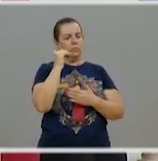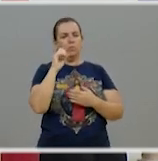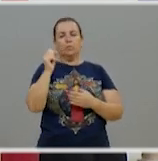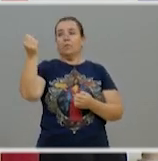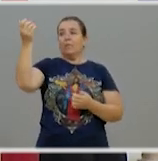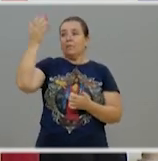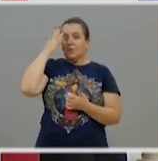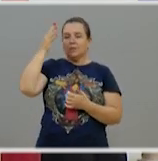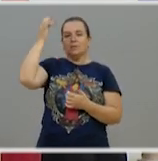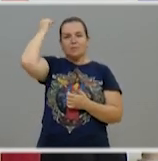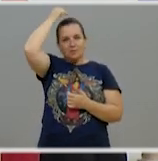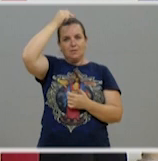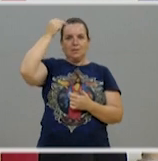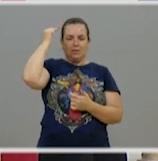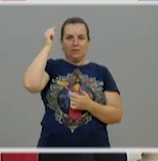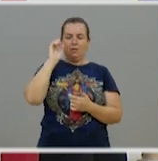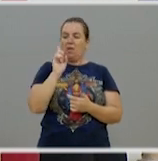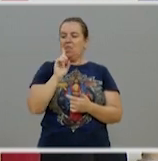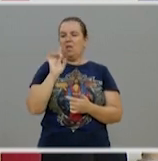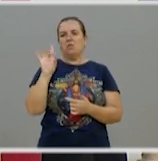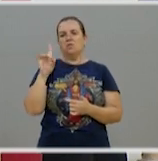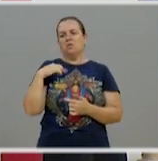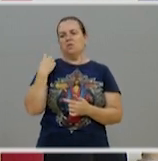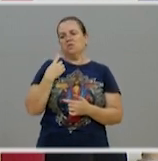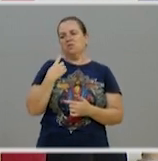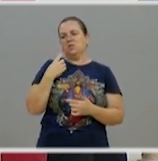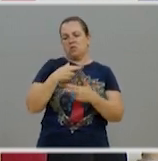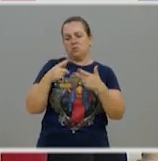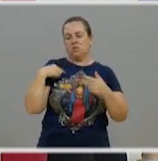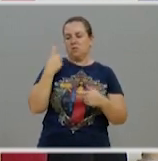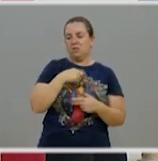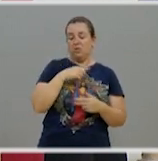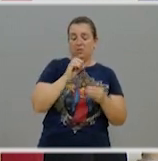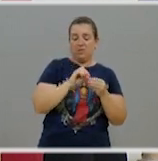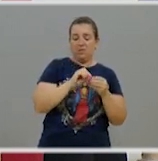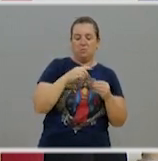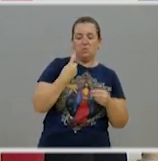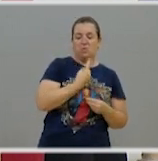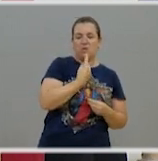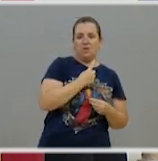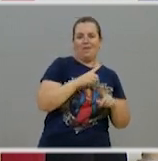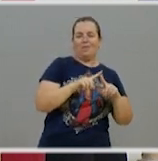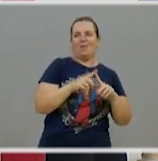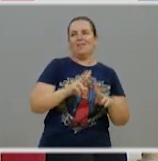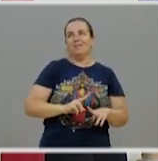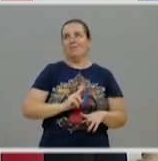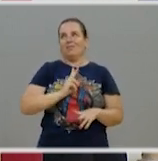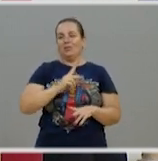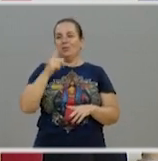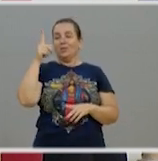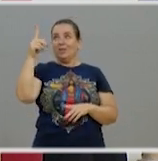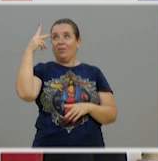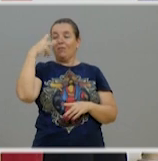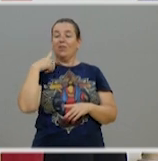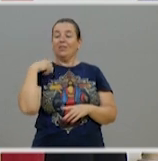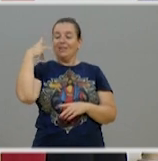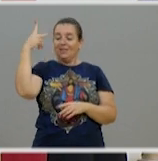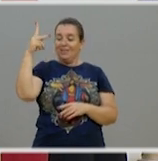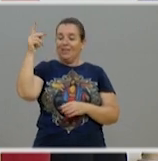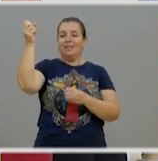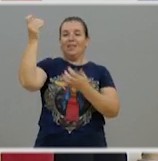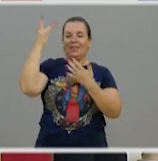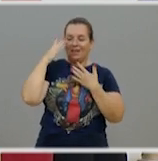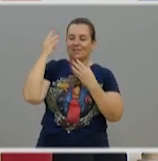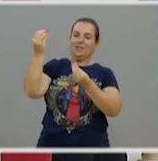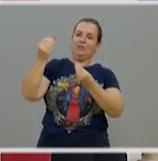vocação santa, não devido às nossas obras, mas em virtude do seu desígnio e da sua graça, que nos